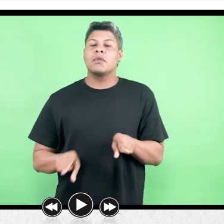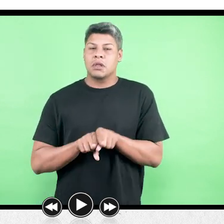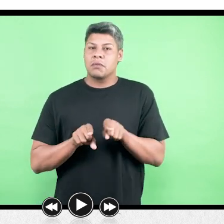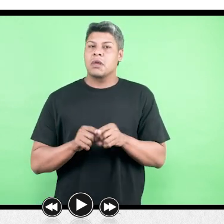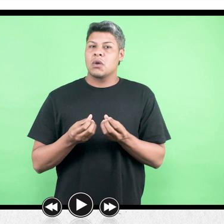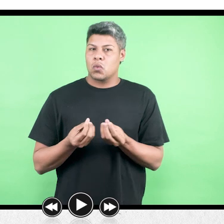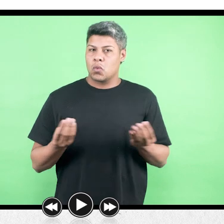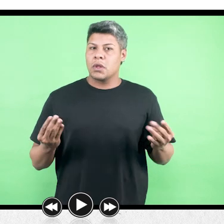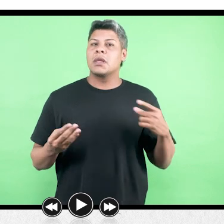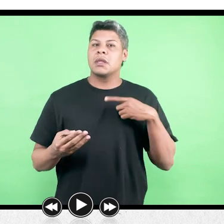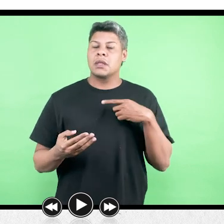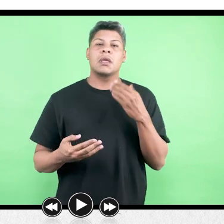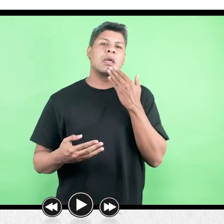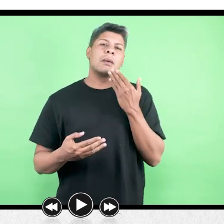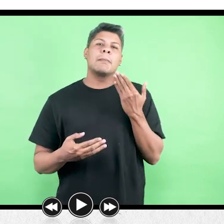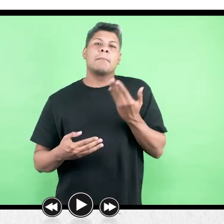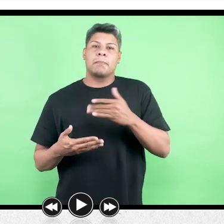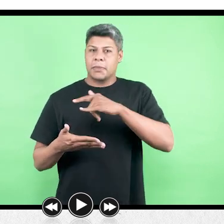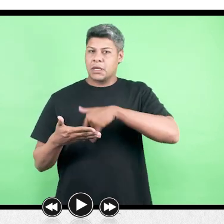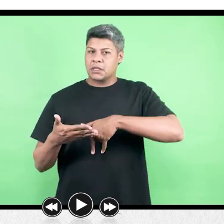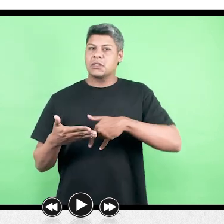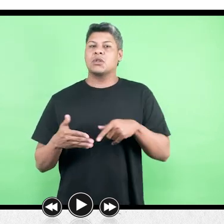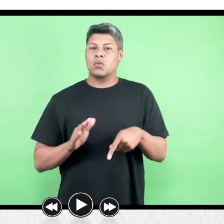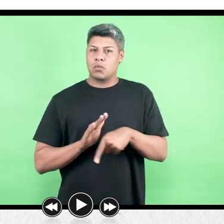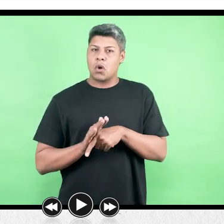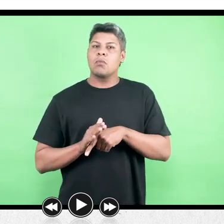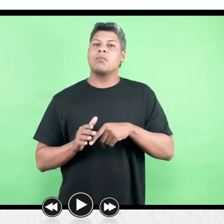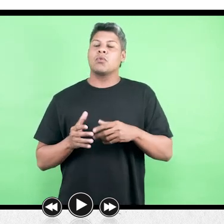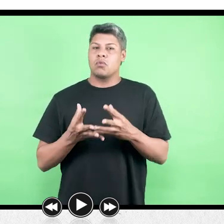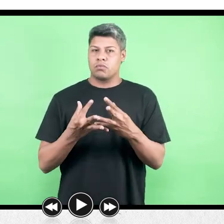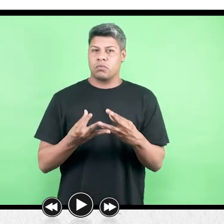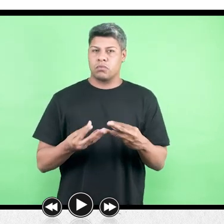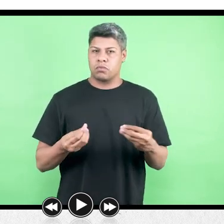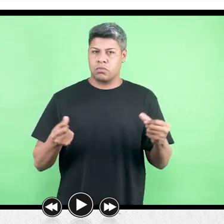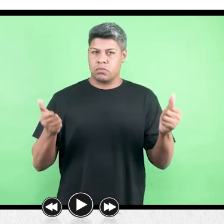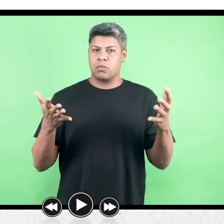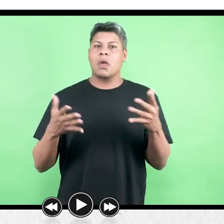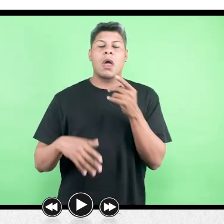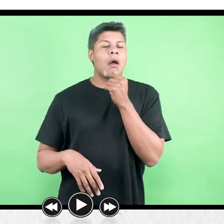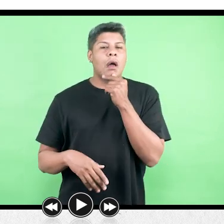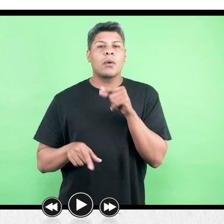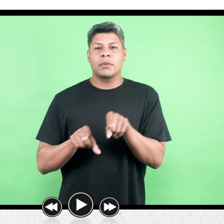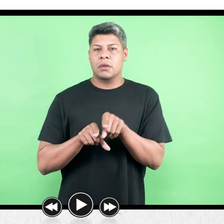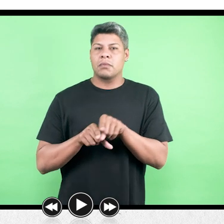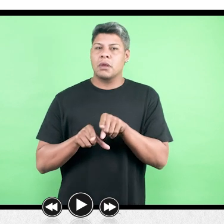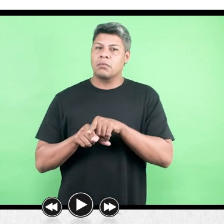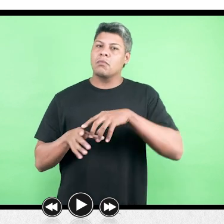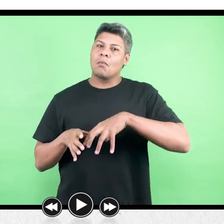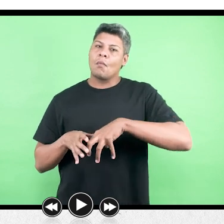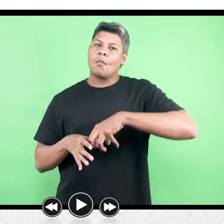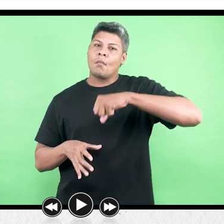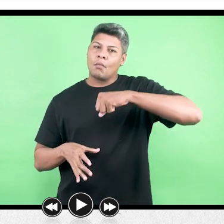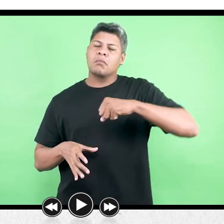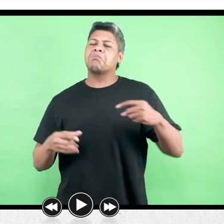tem outorgas de captação e de diluição da água, né? E lida